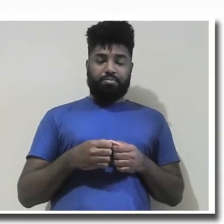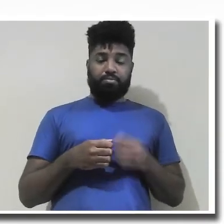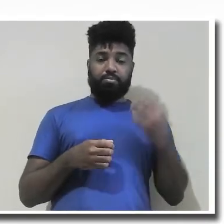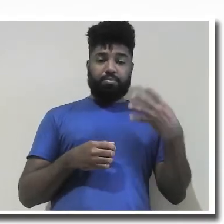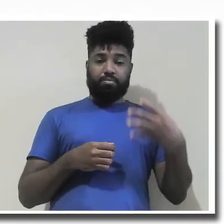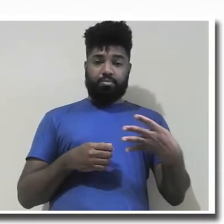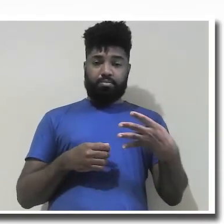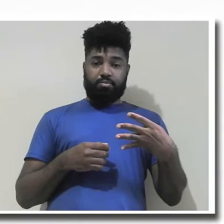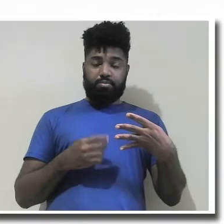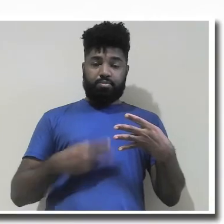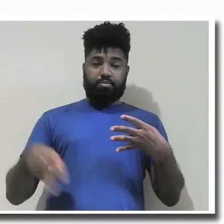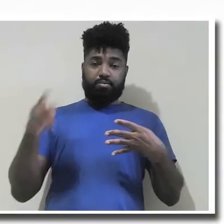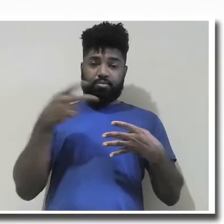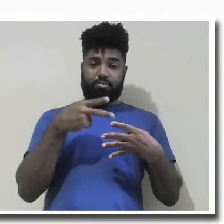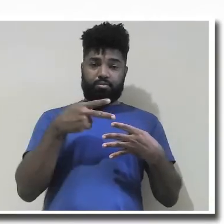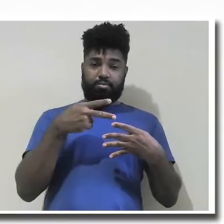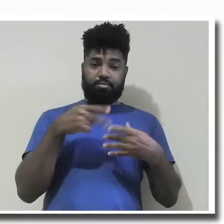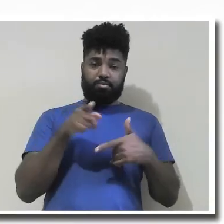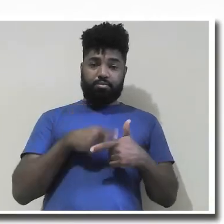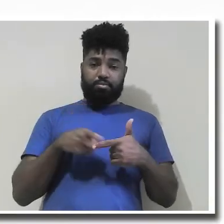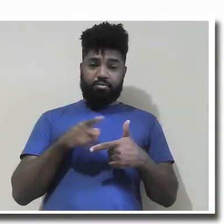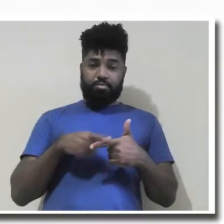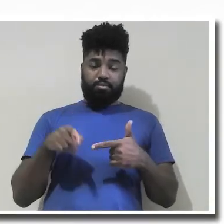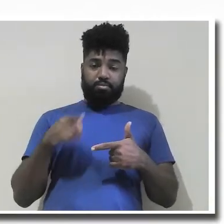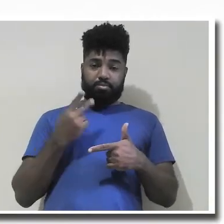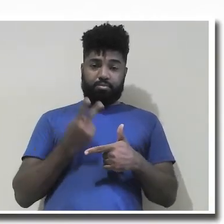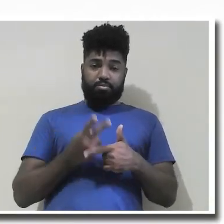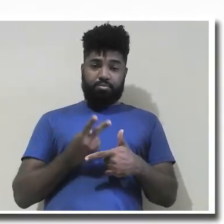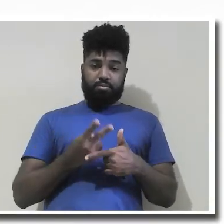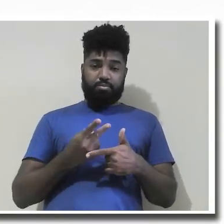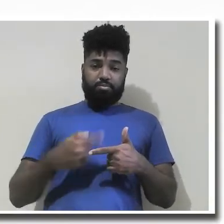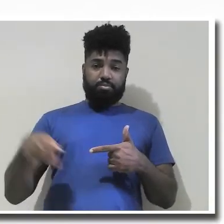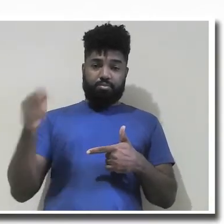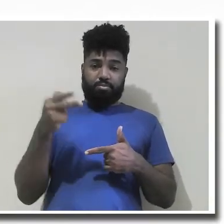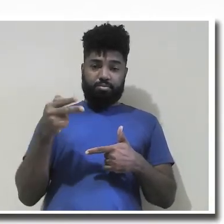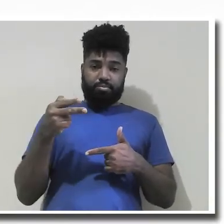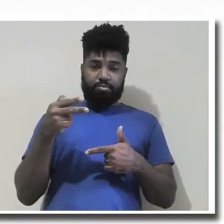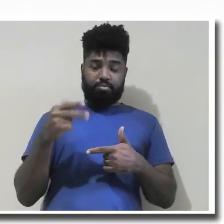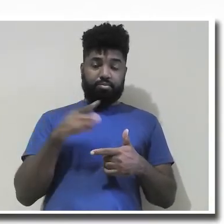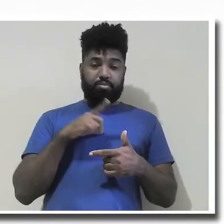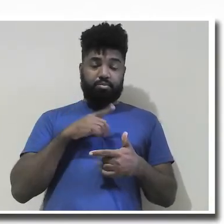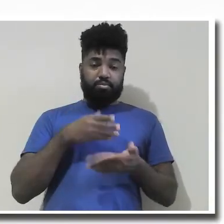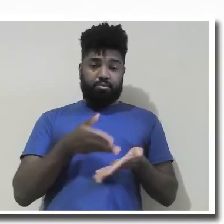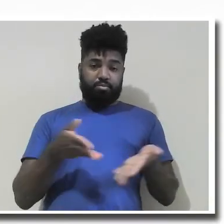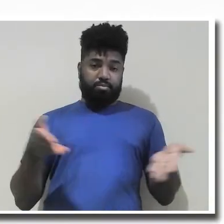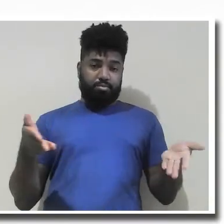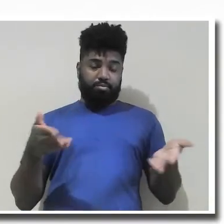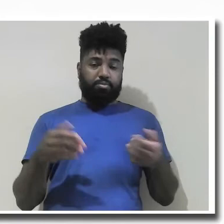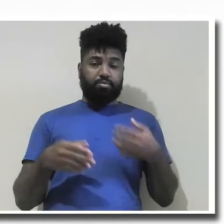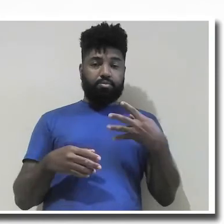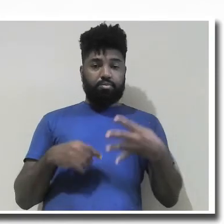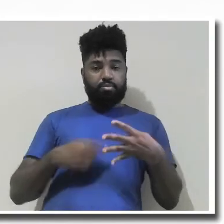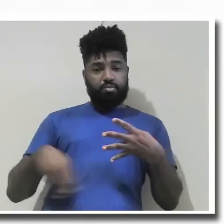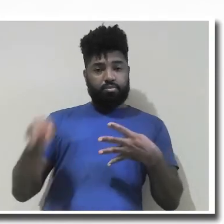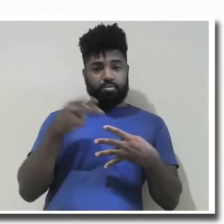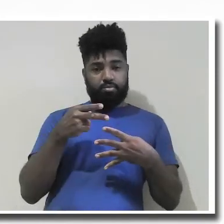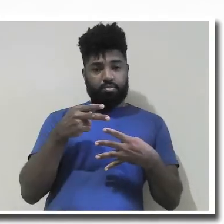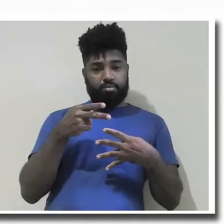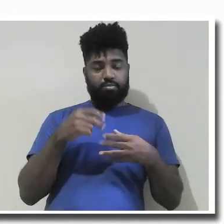4 ao quadrado dividido por 2 ao quadrado. Temos que 4 ao quadrado,